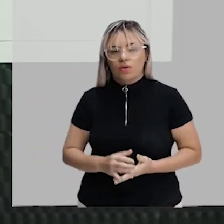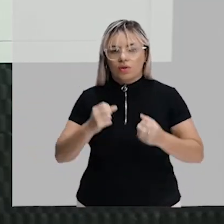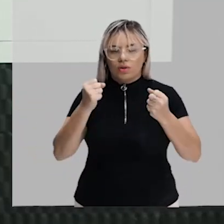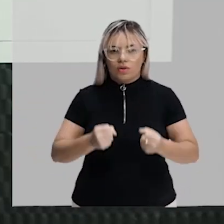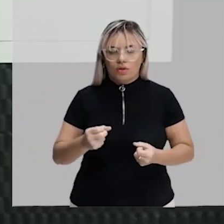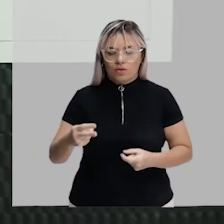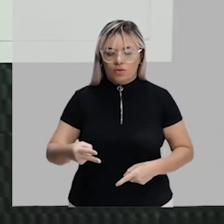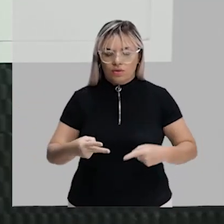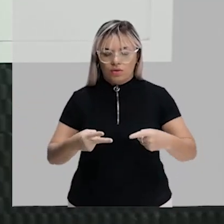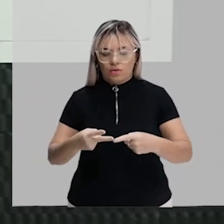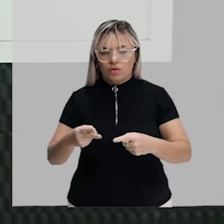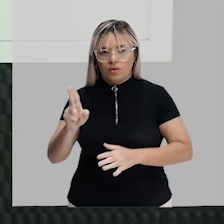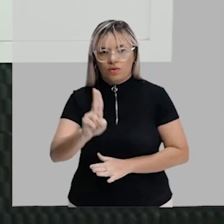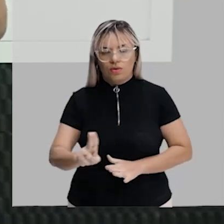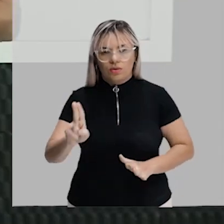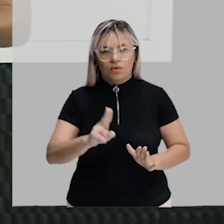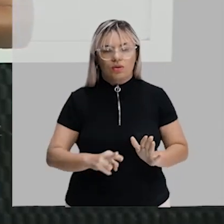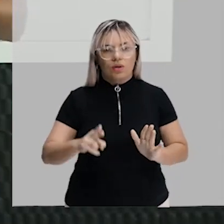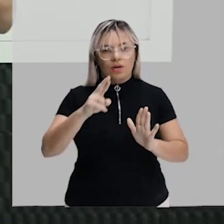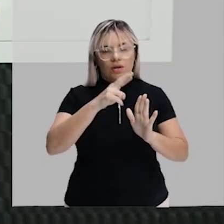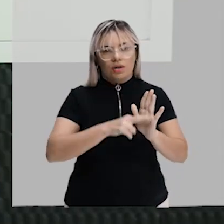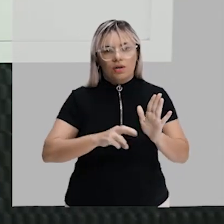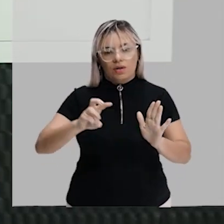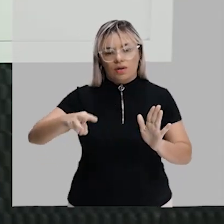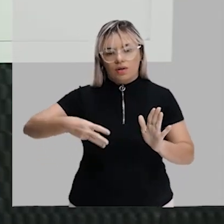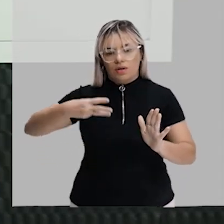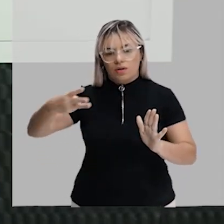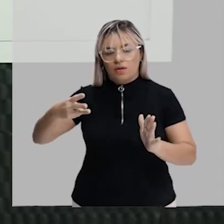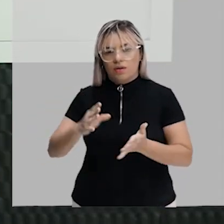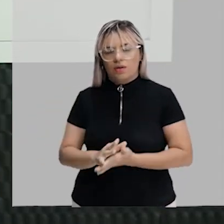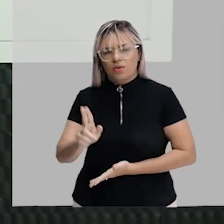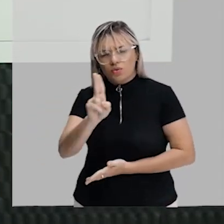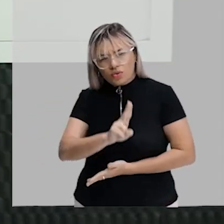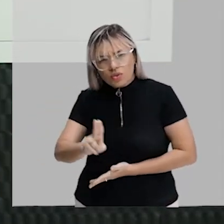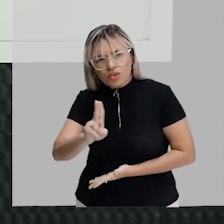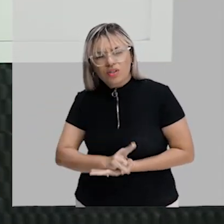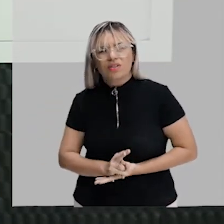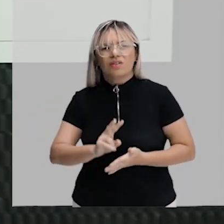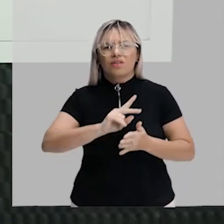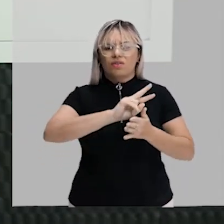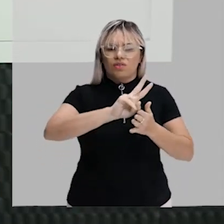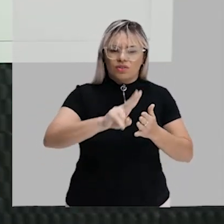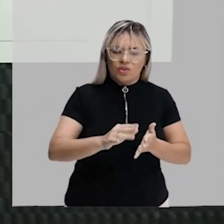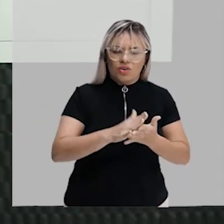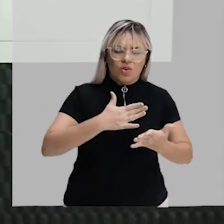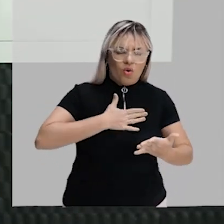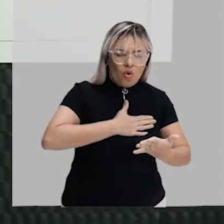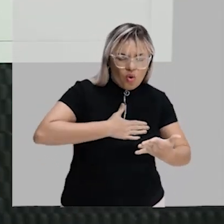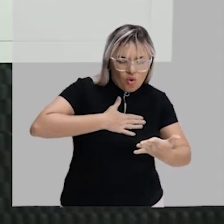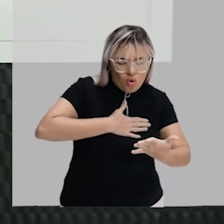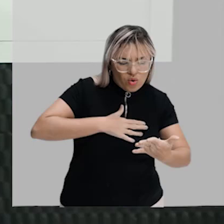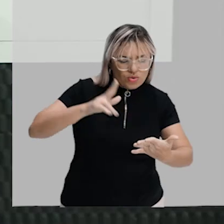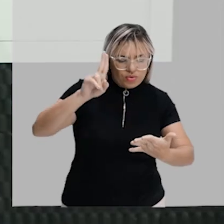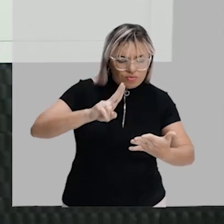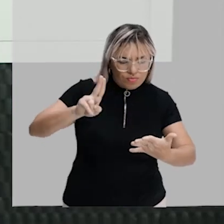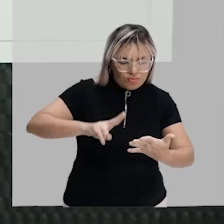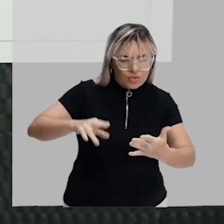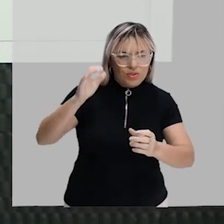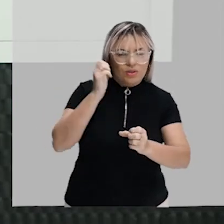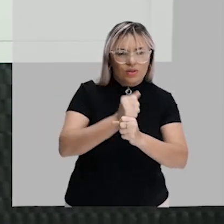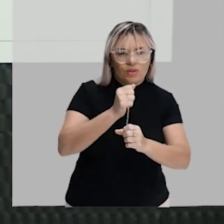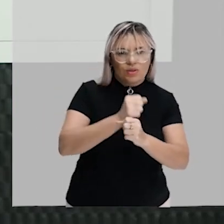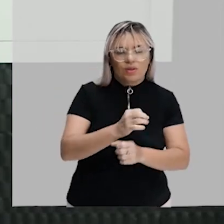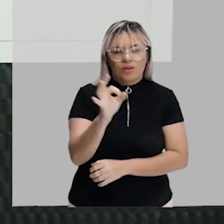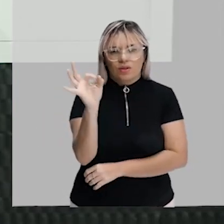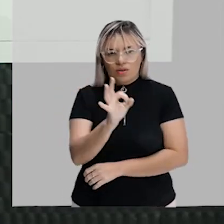pode usar uma regra de 3. Eu gosto de usar a regra de 3 porque o pessoal utiliza bastante, né? O próprio aluno gosta de usar a regra de 3. Em porcentagem